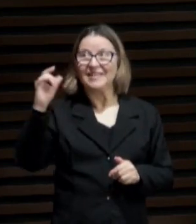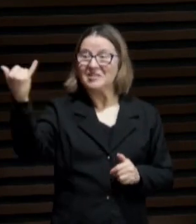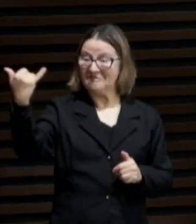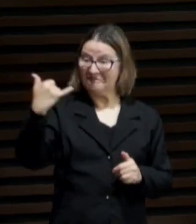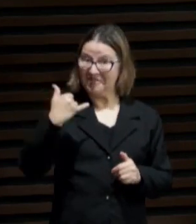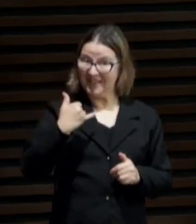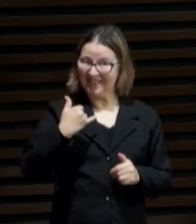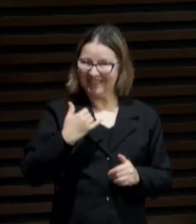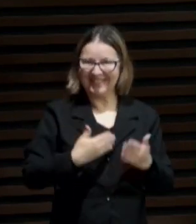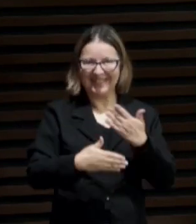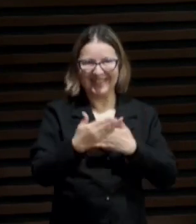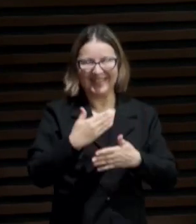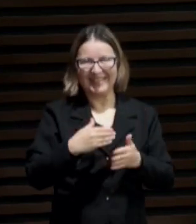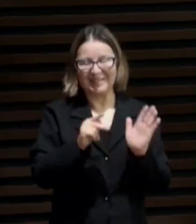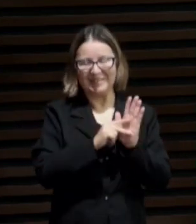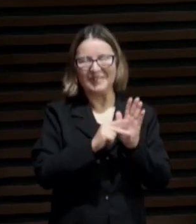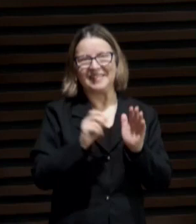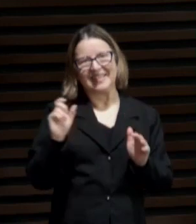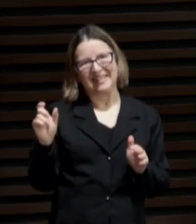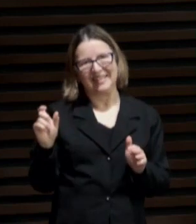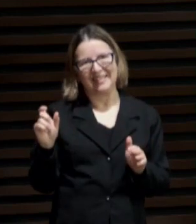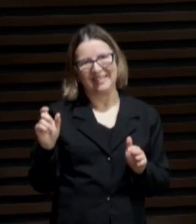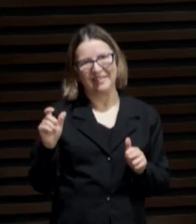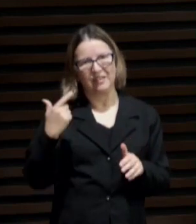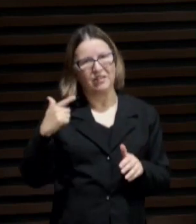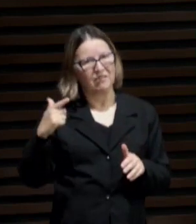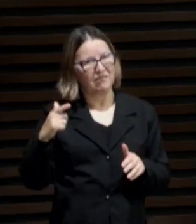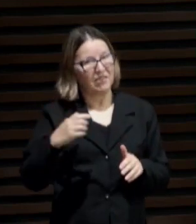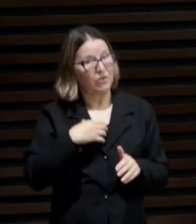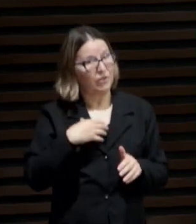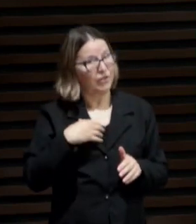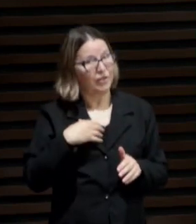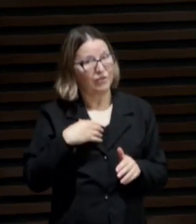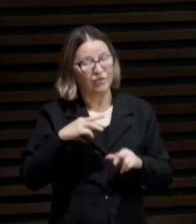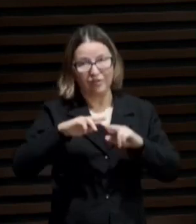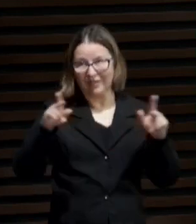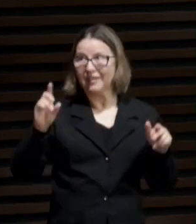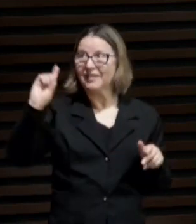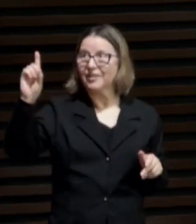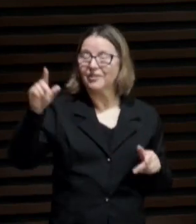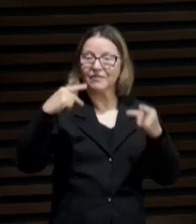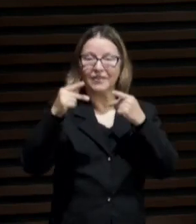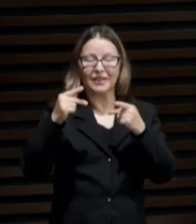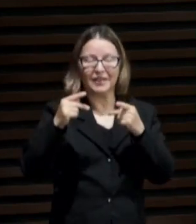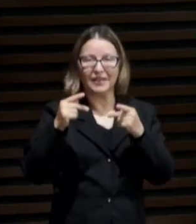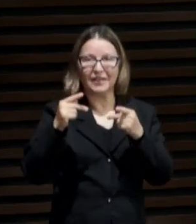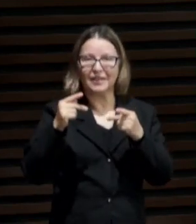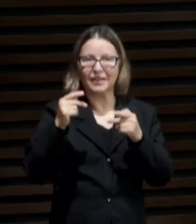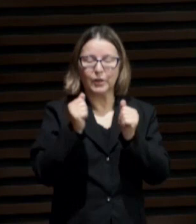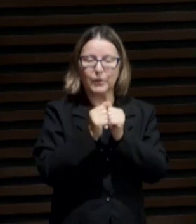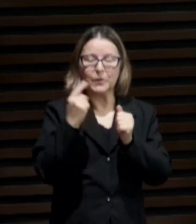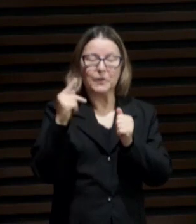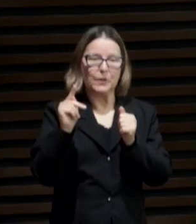por meio da palavra dEle. Não tem outra maneira de Deus falar com o seu povo, a não ser por meio da sua